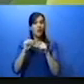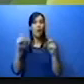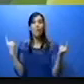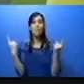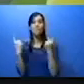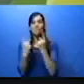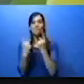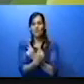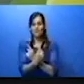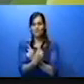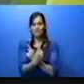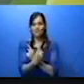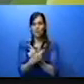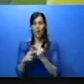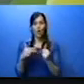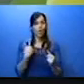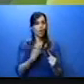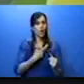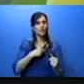uma potência,